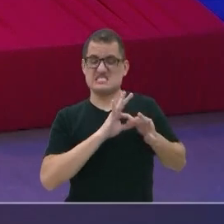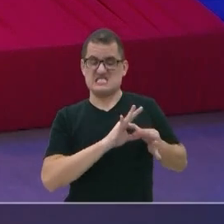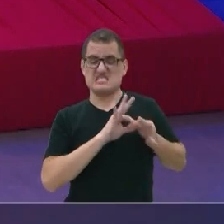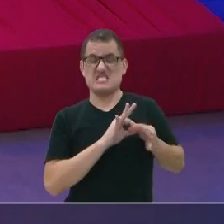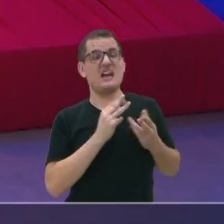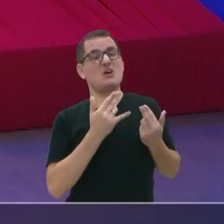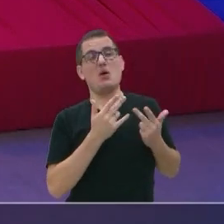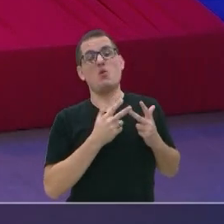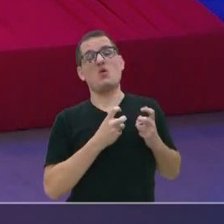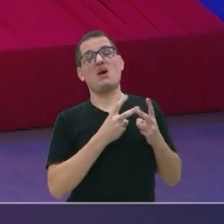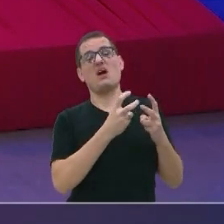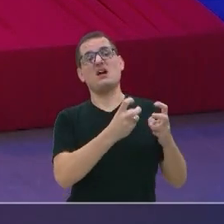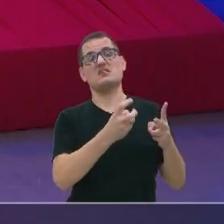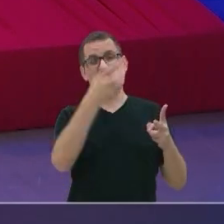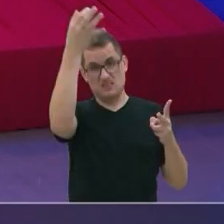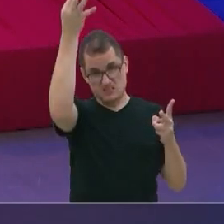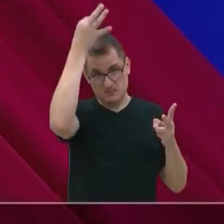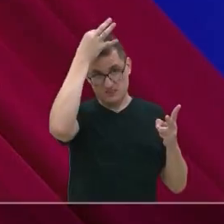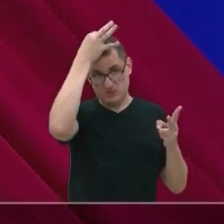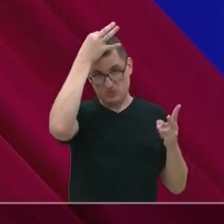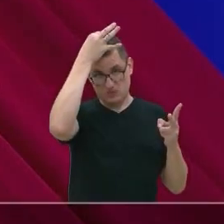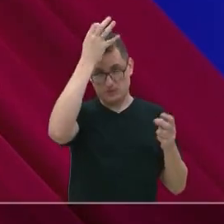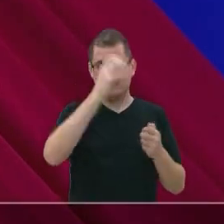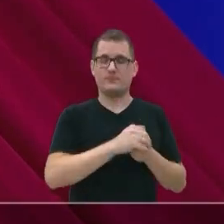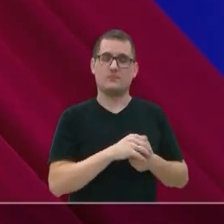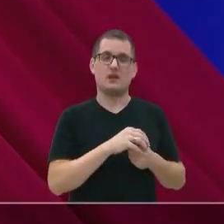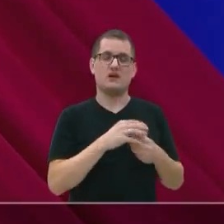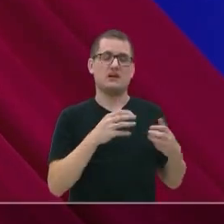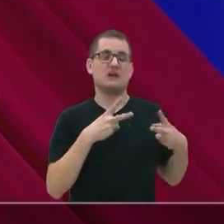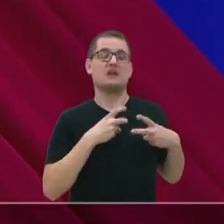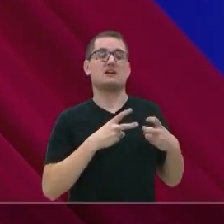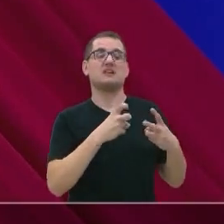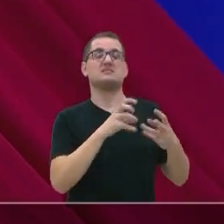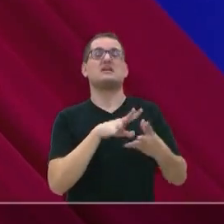espiritual. E que às vezes